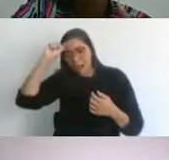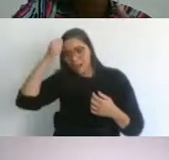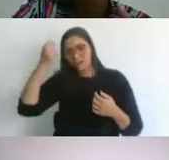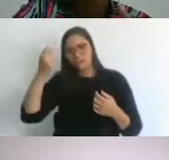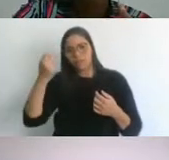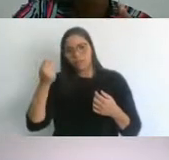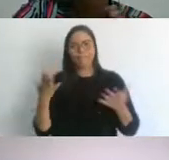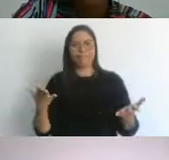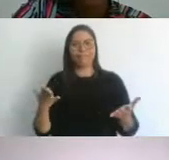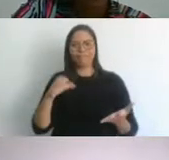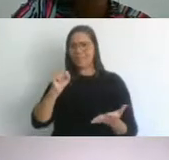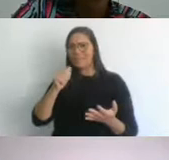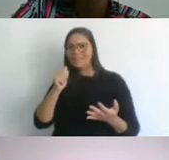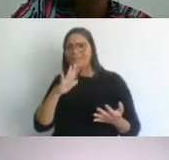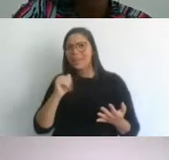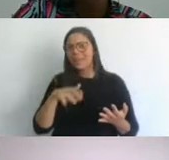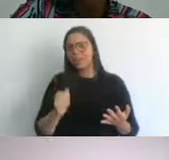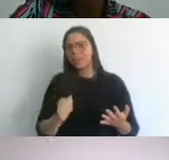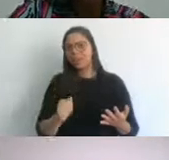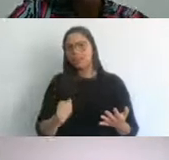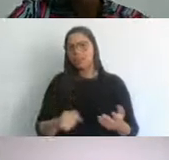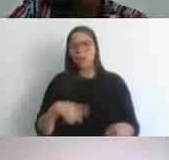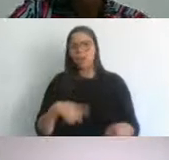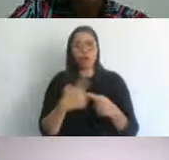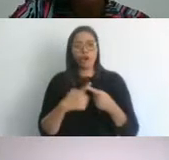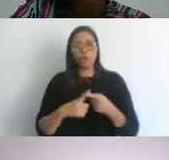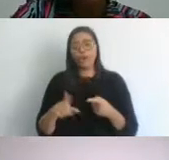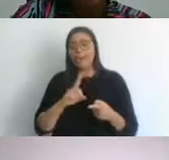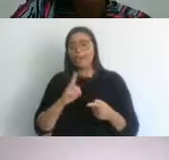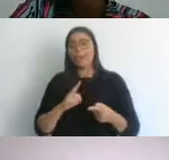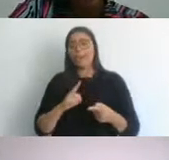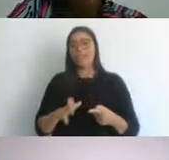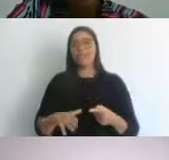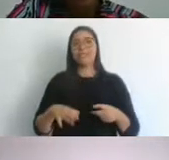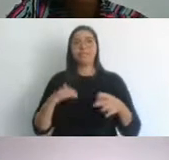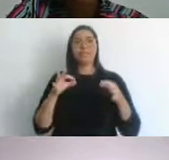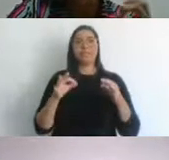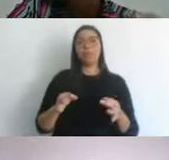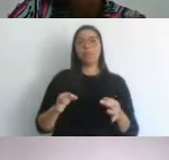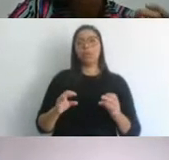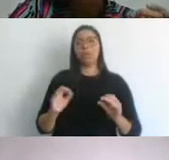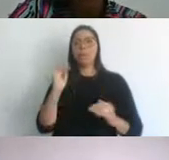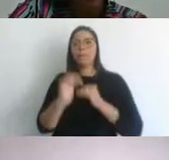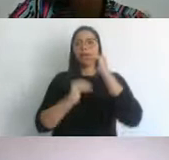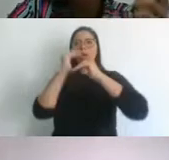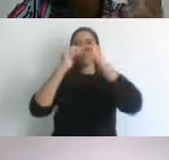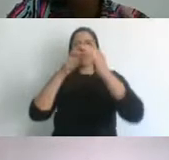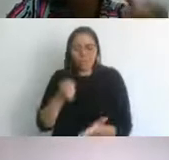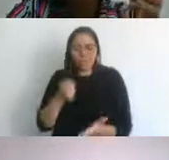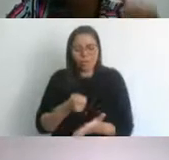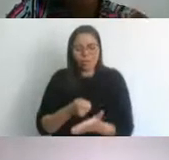livro sacana É no mínimo assim por baixo porque ele não está levando em consideração que o maior processo de opressão Colonial